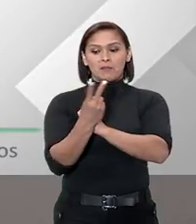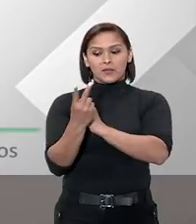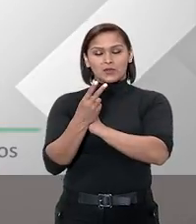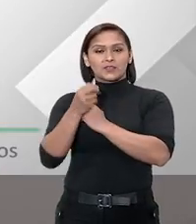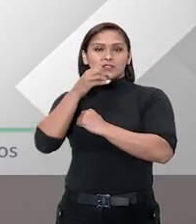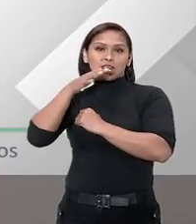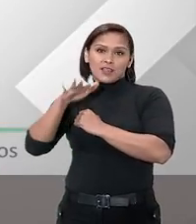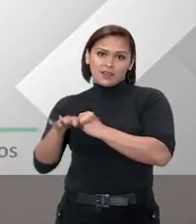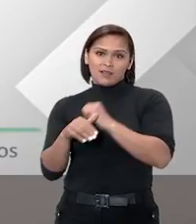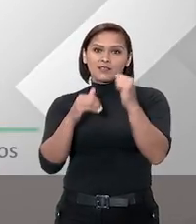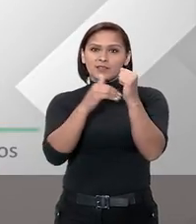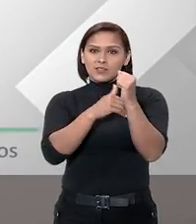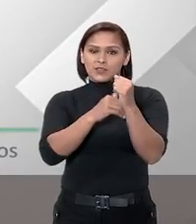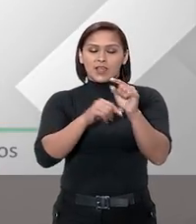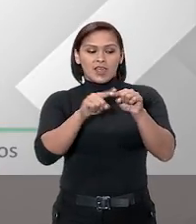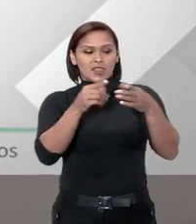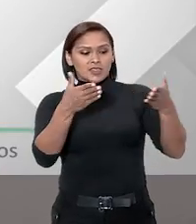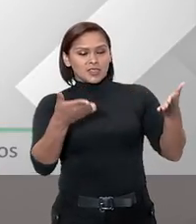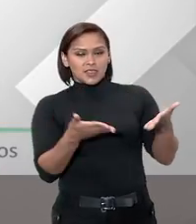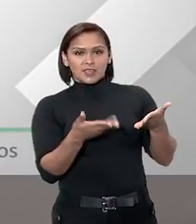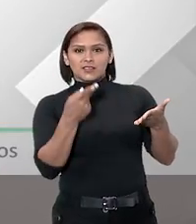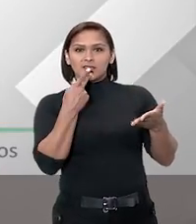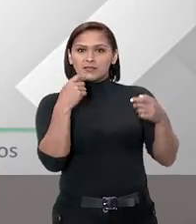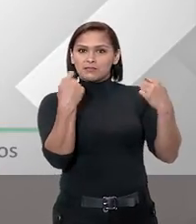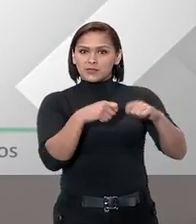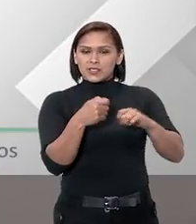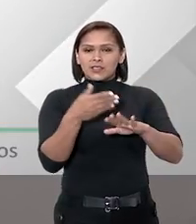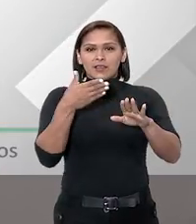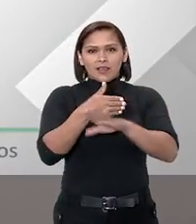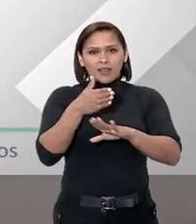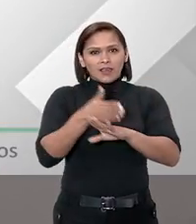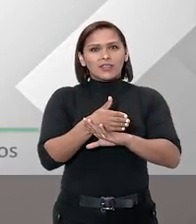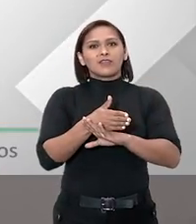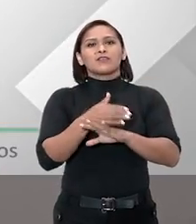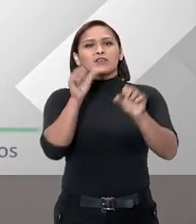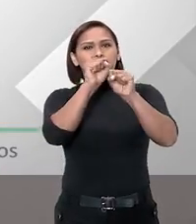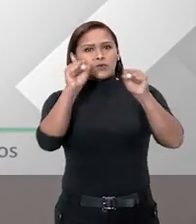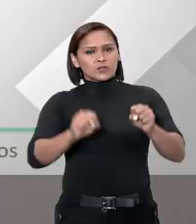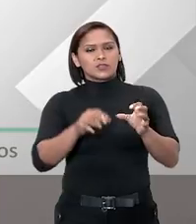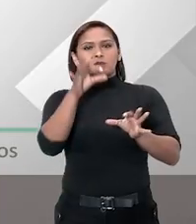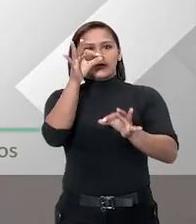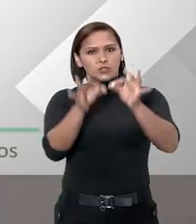tentando esconder. Nesses casos, há necessidade da intervenção do